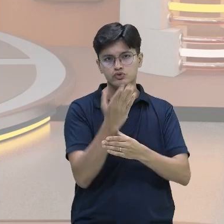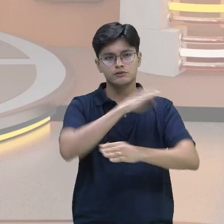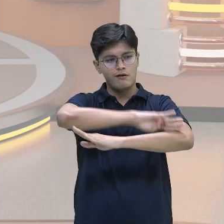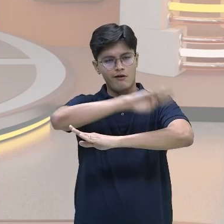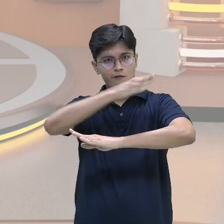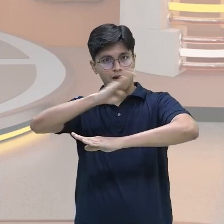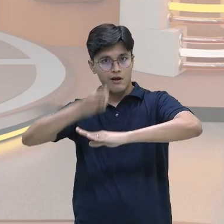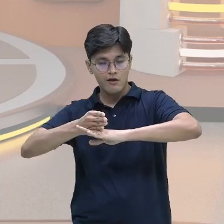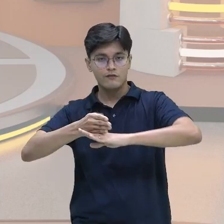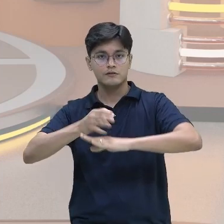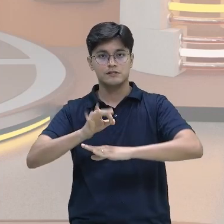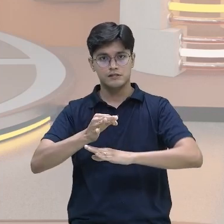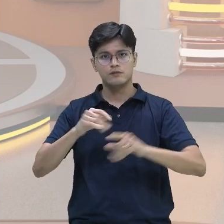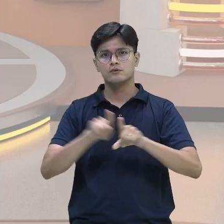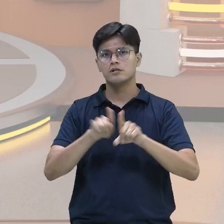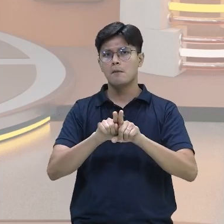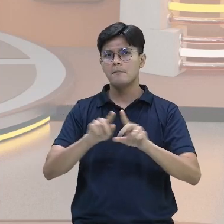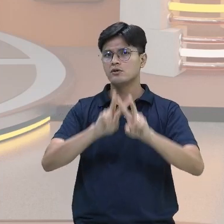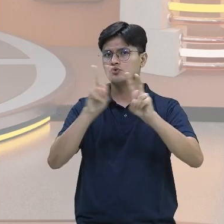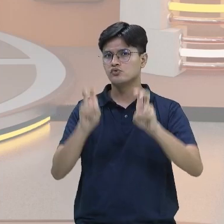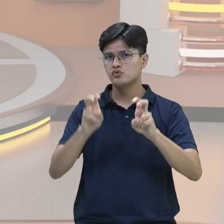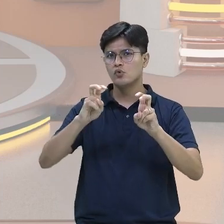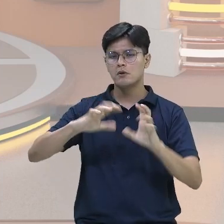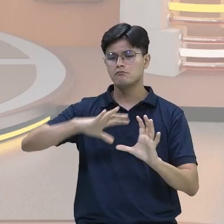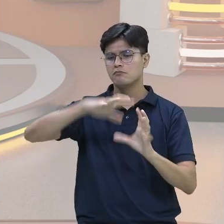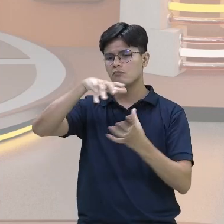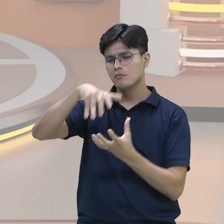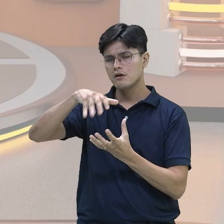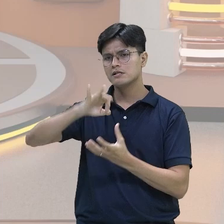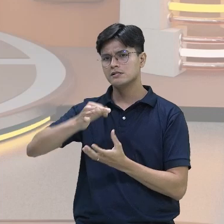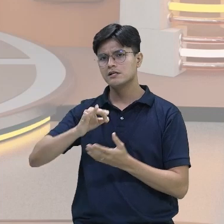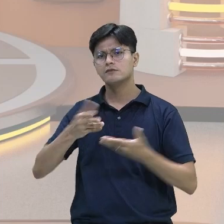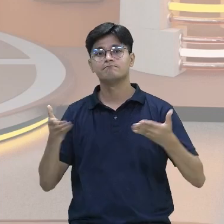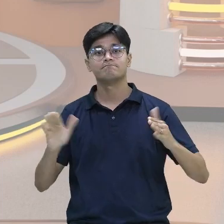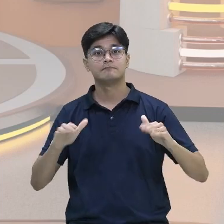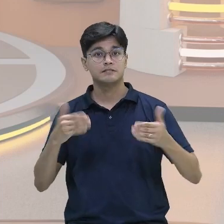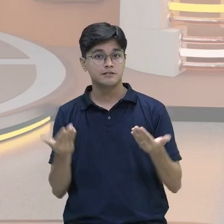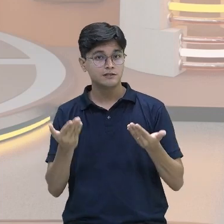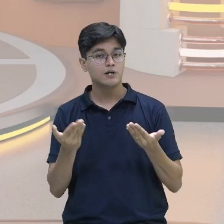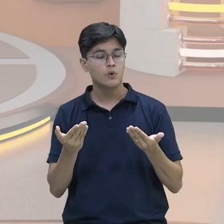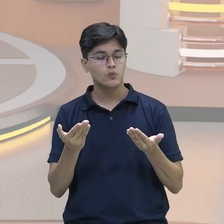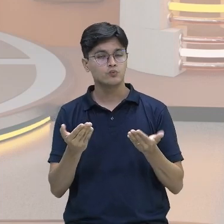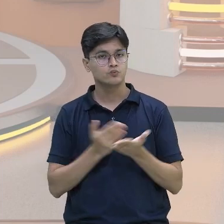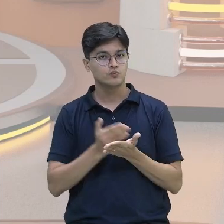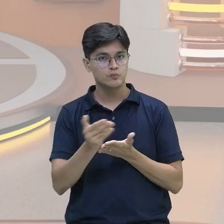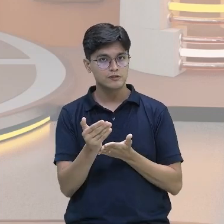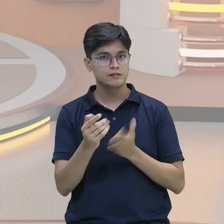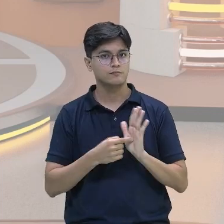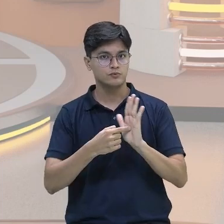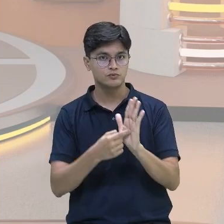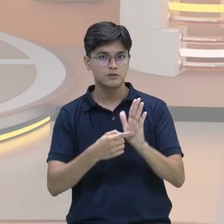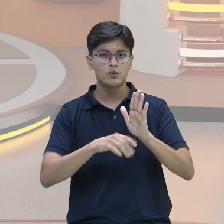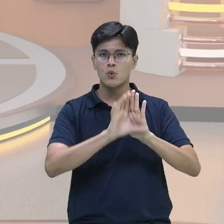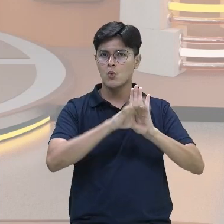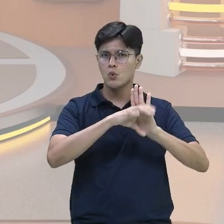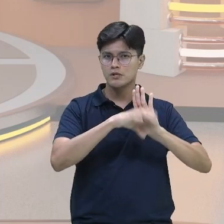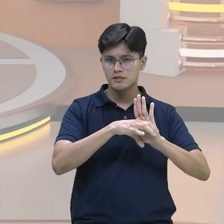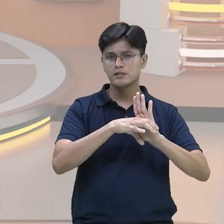iniciar com alguns conceitos, né, e verificando aí como é que ocorre